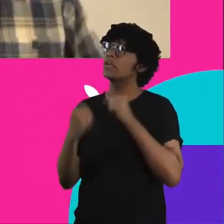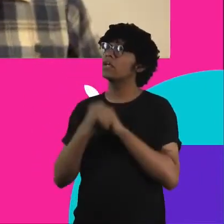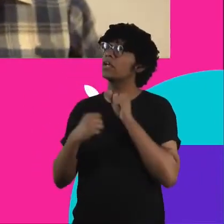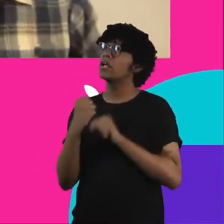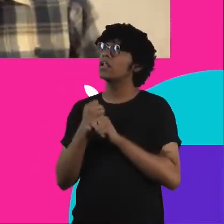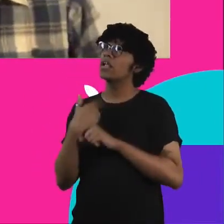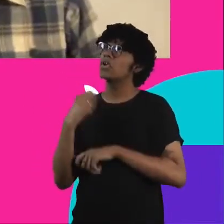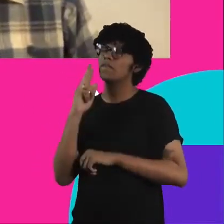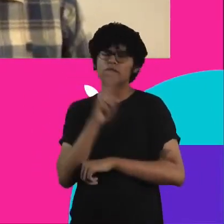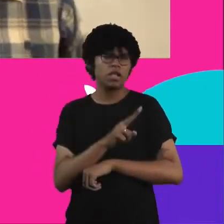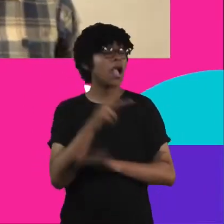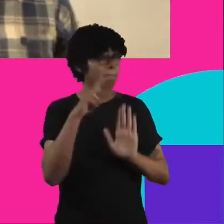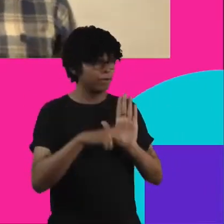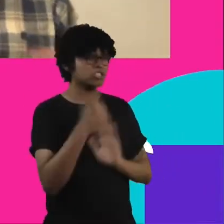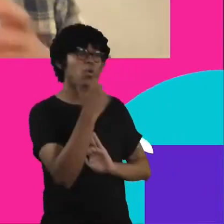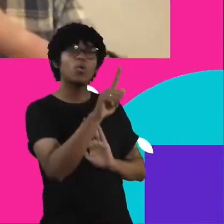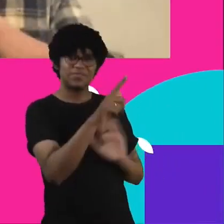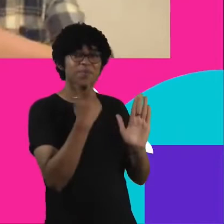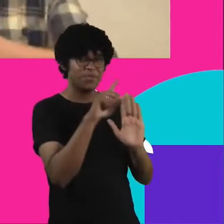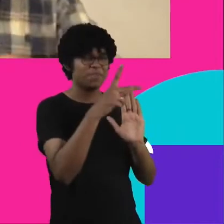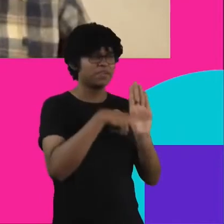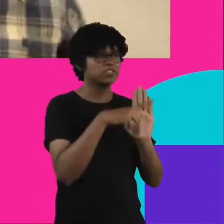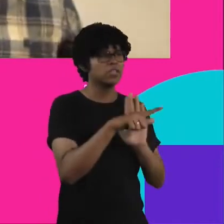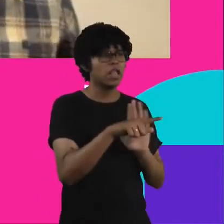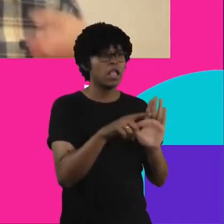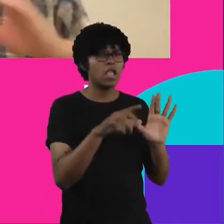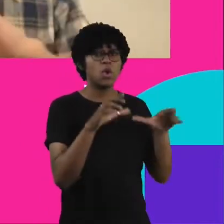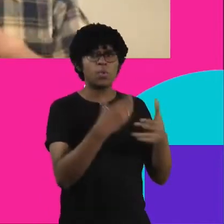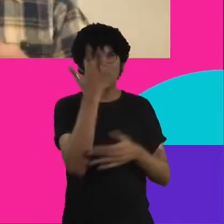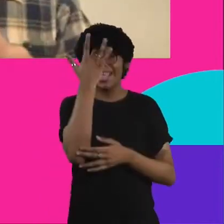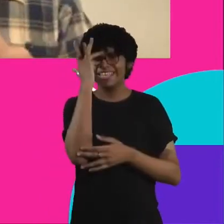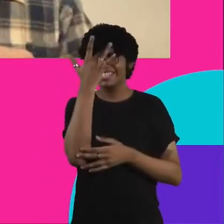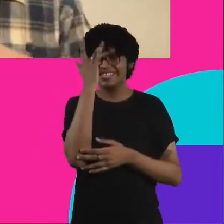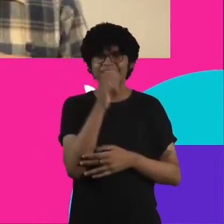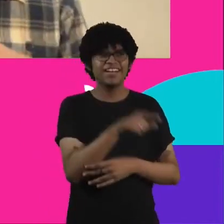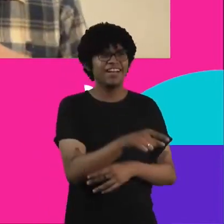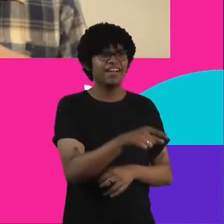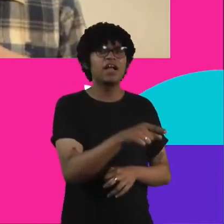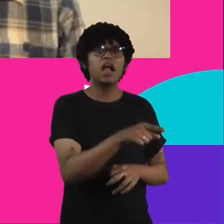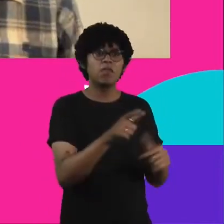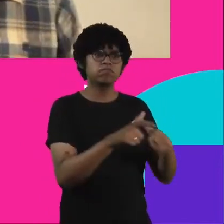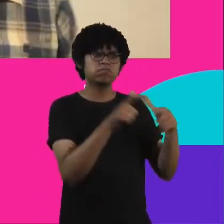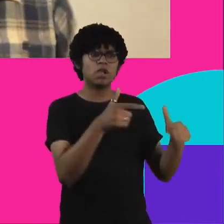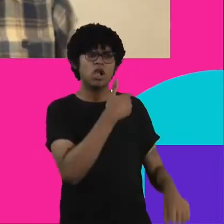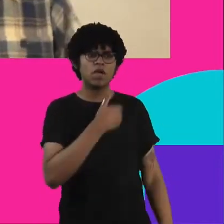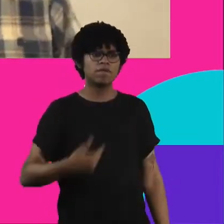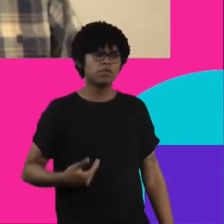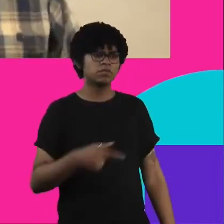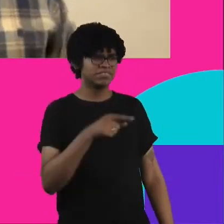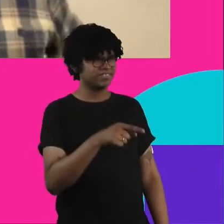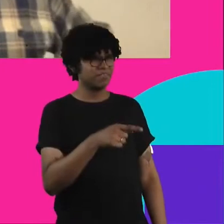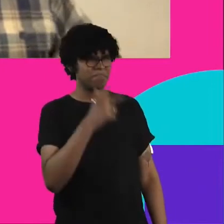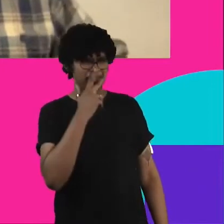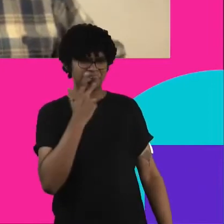tarde, eu estava olhando em outros projetos de dados para o bem, e um grupo da Índia começou a